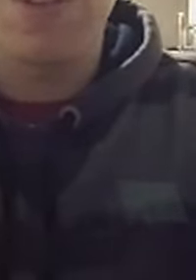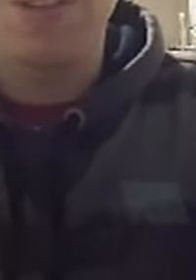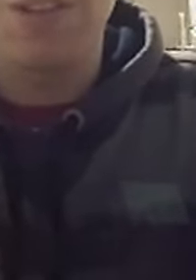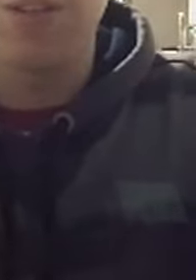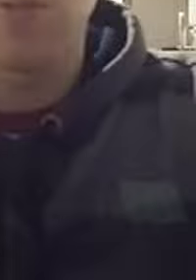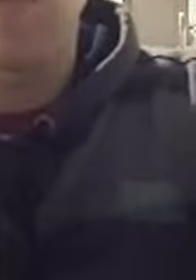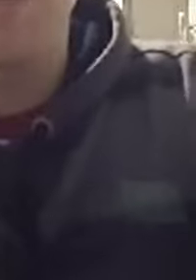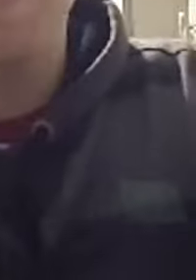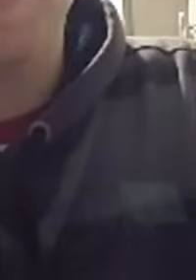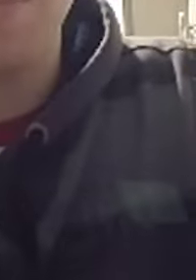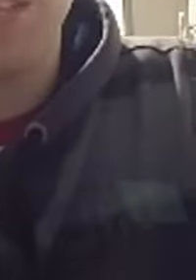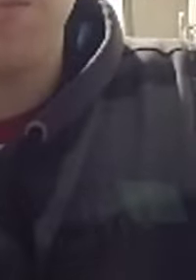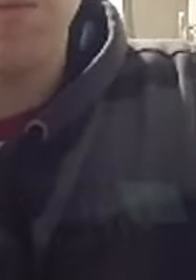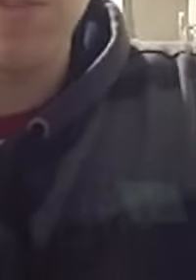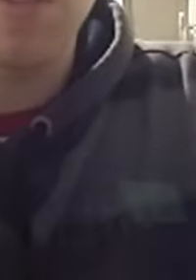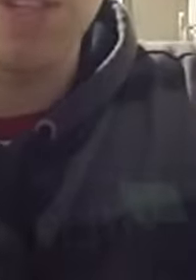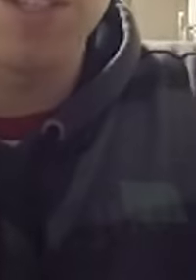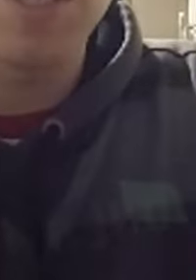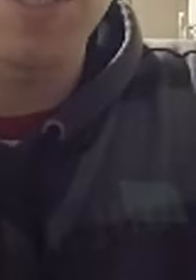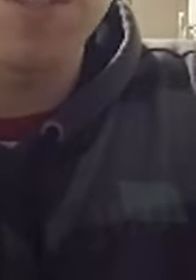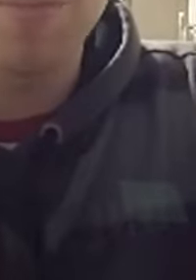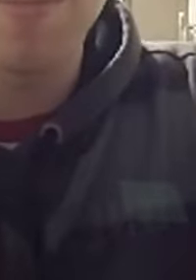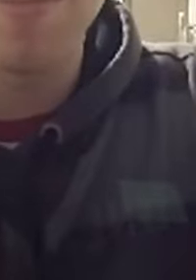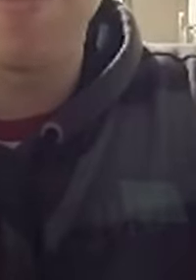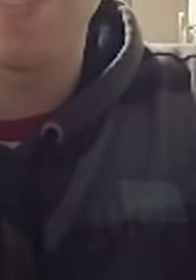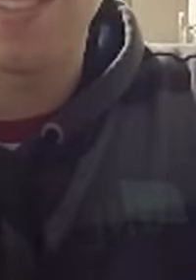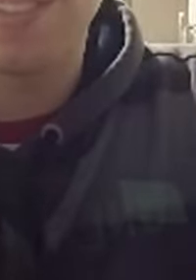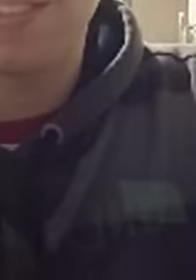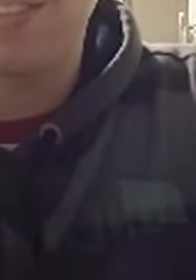Boa noite, pessoal que tá entrando, tudo bem? Tá dando pra me escutar direitinho?